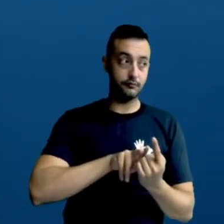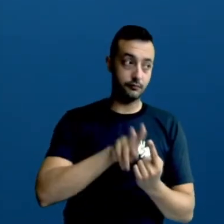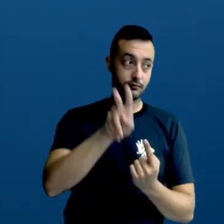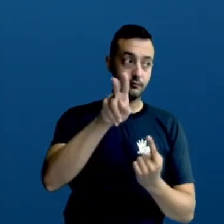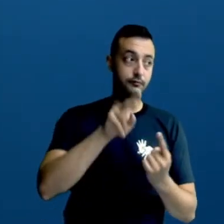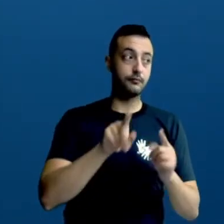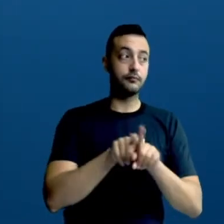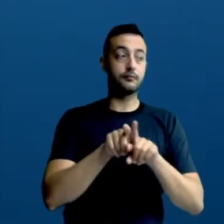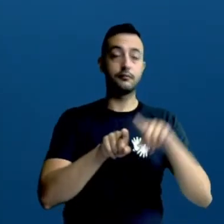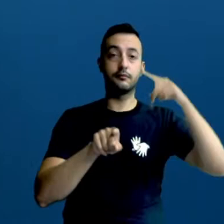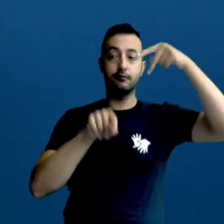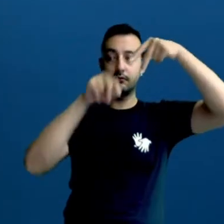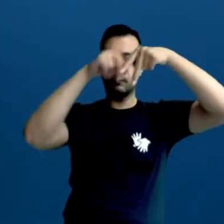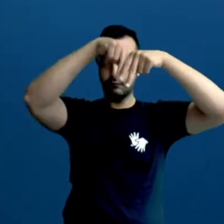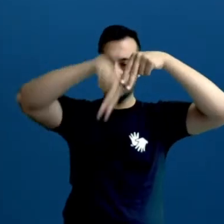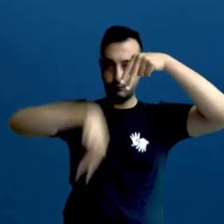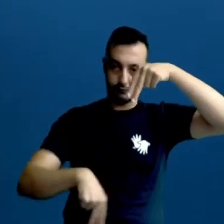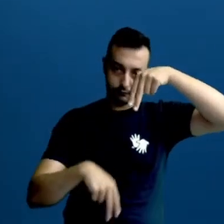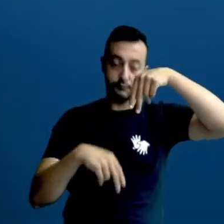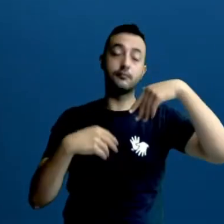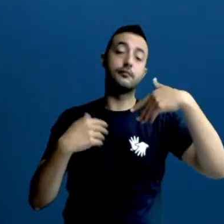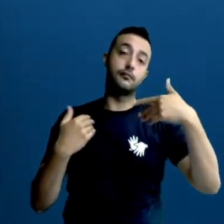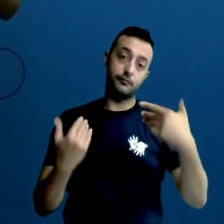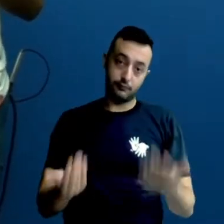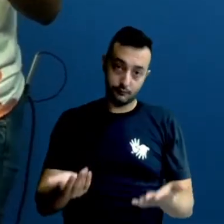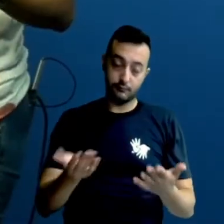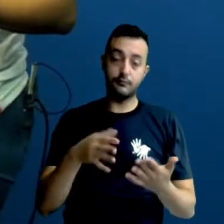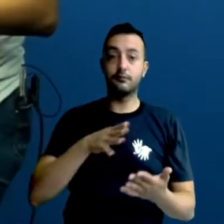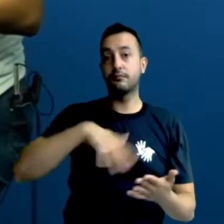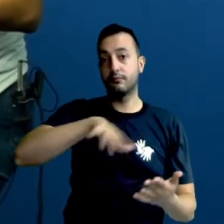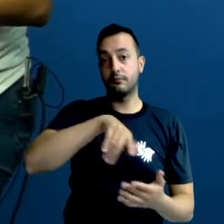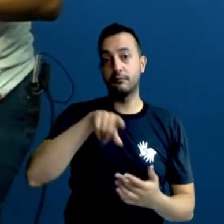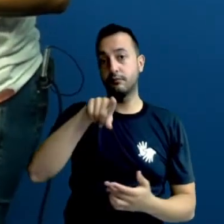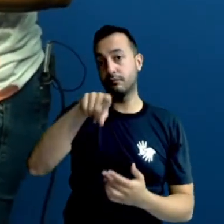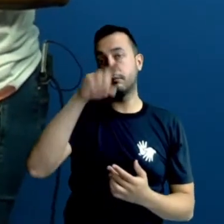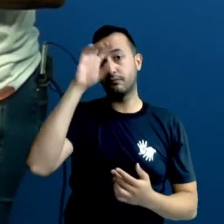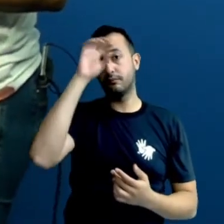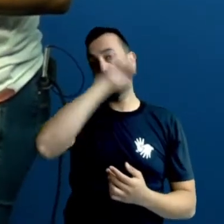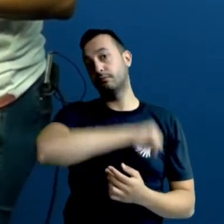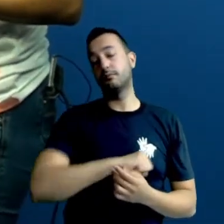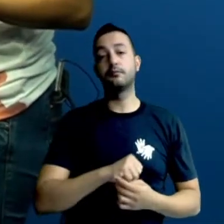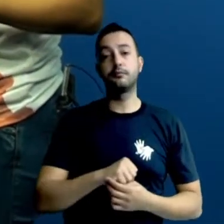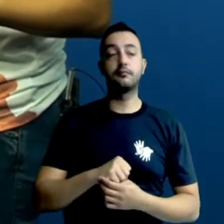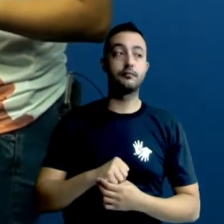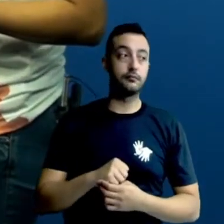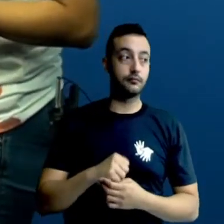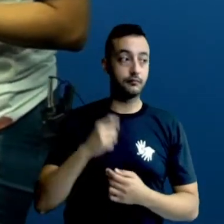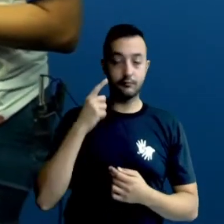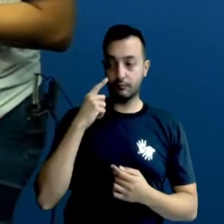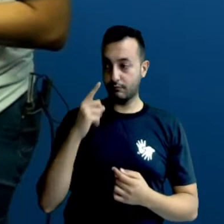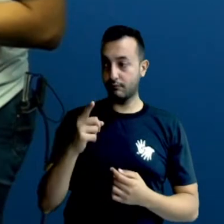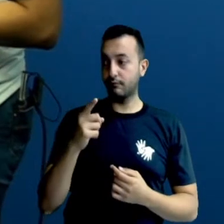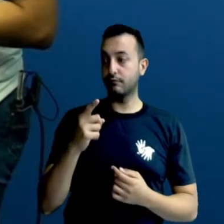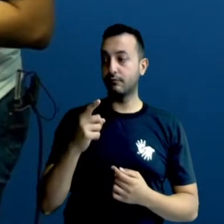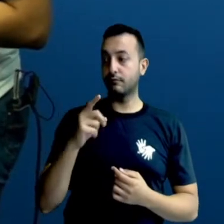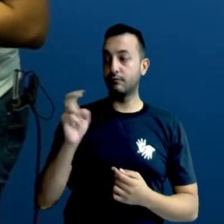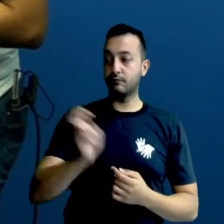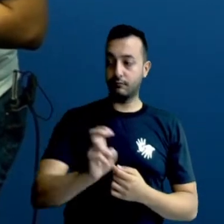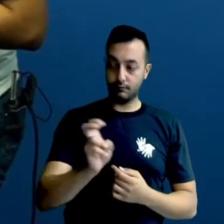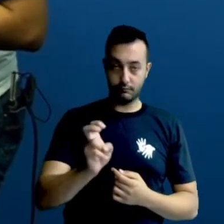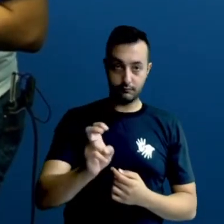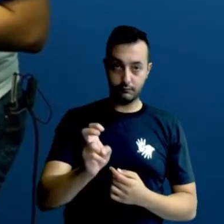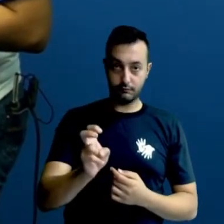vértice lá de cima, tá? Então, em geral, para você saber, olha este pentágono que